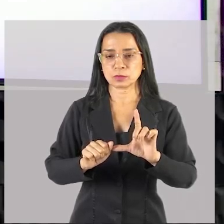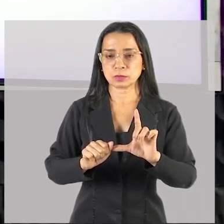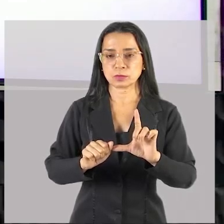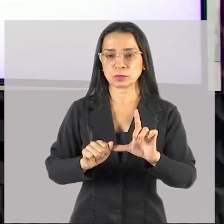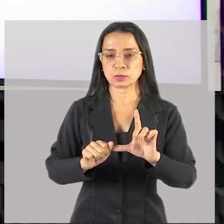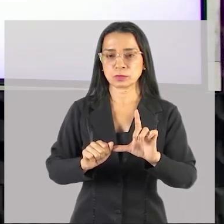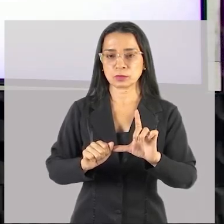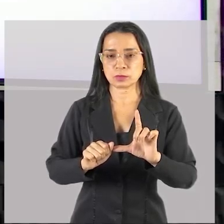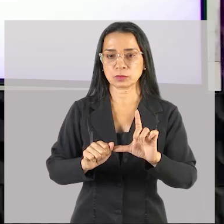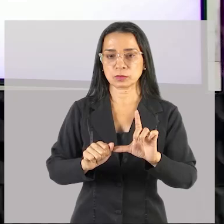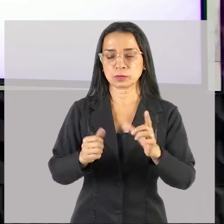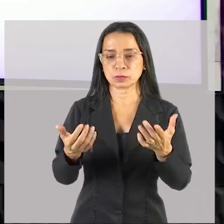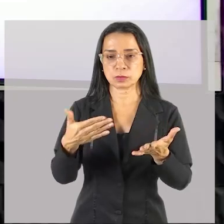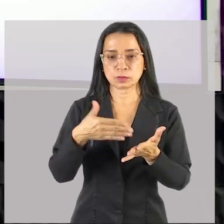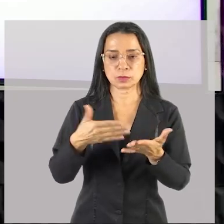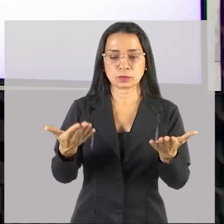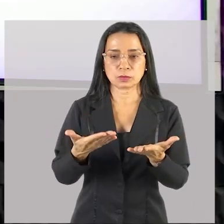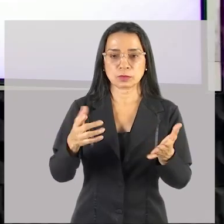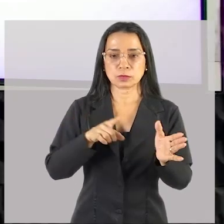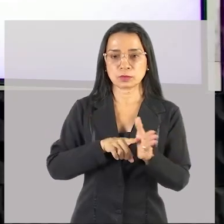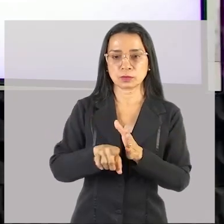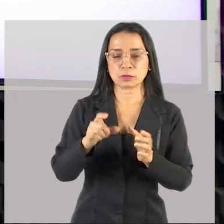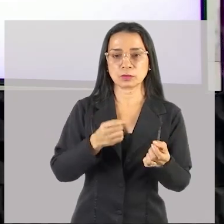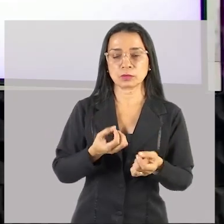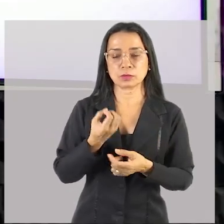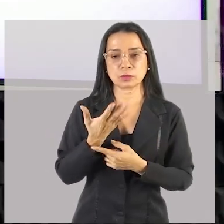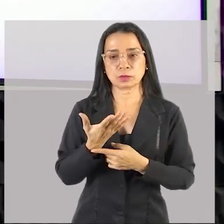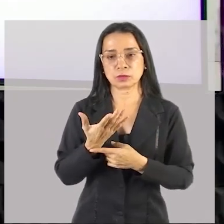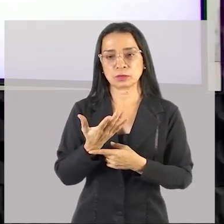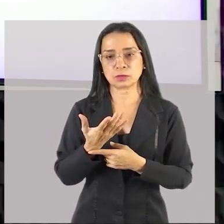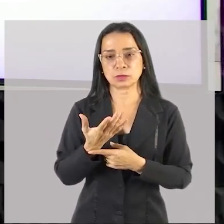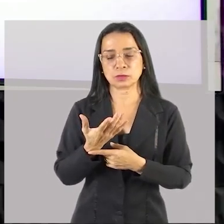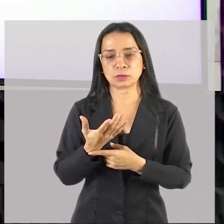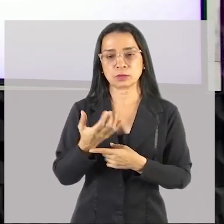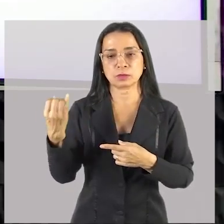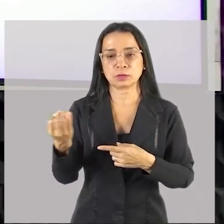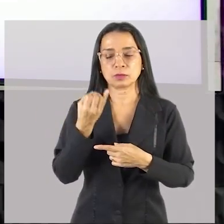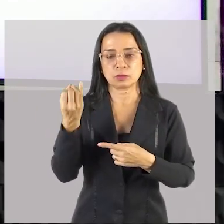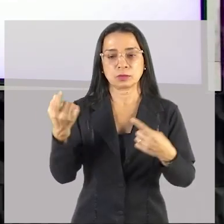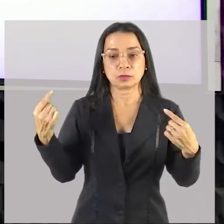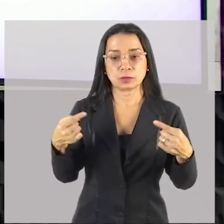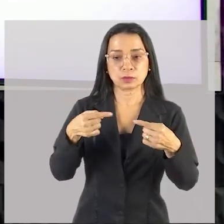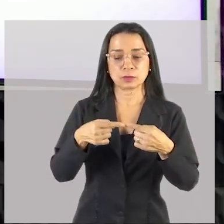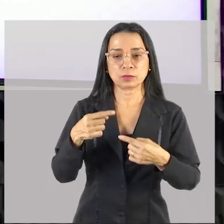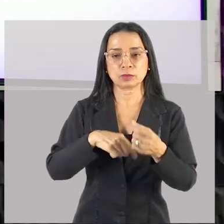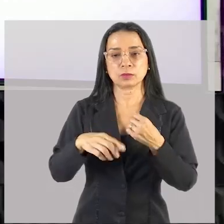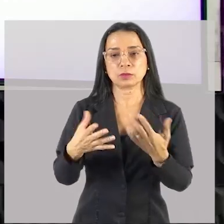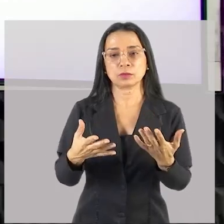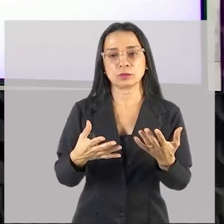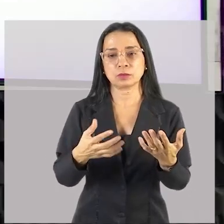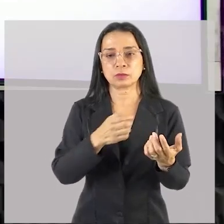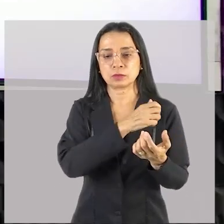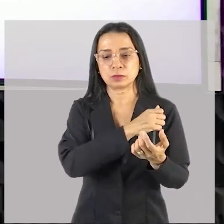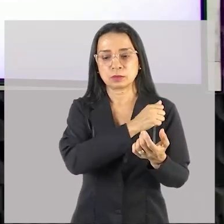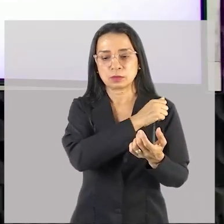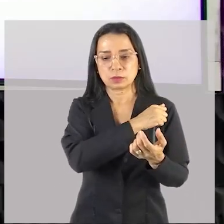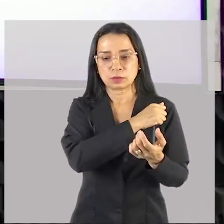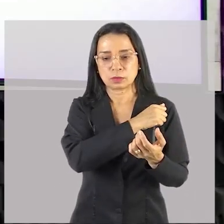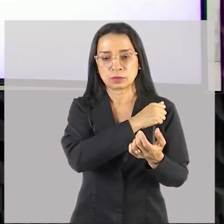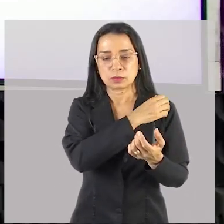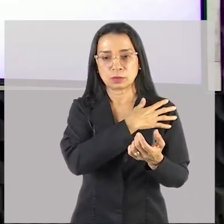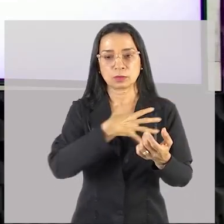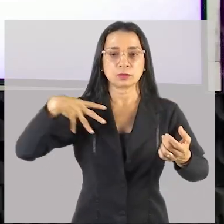extermínio do jovem negro e da desigualdade racial e de gênero. Vamos ao que pede a questão? A questão diz o seguinte: